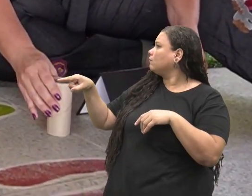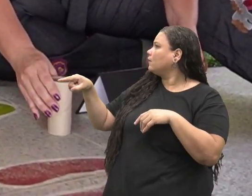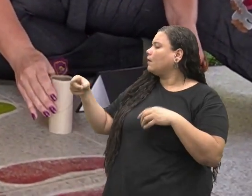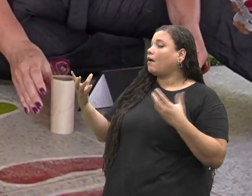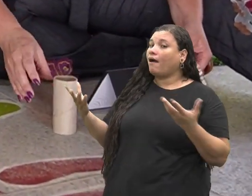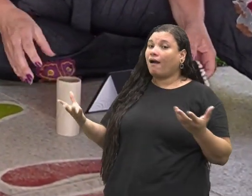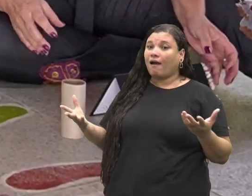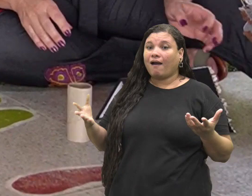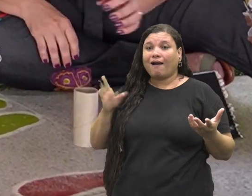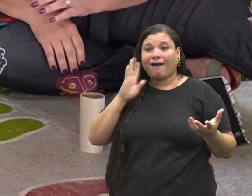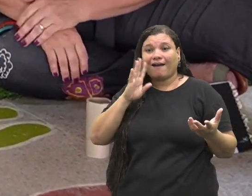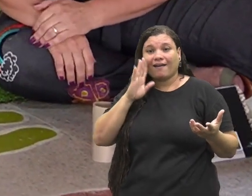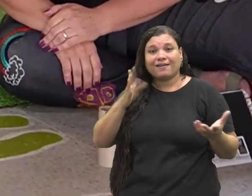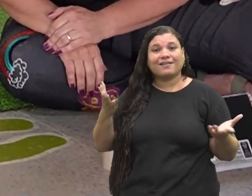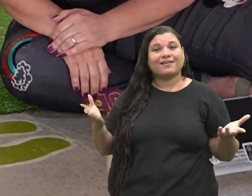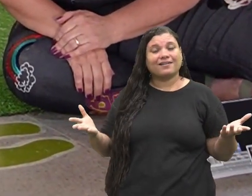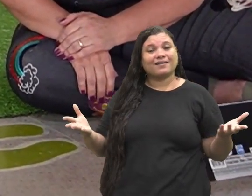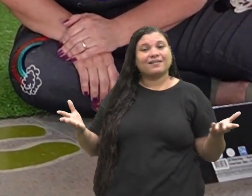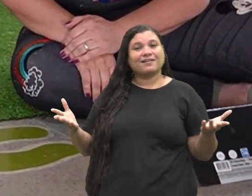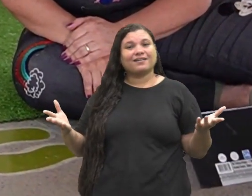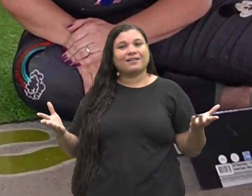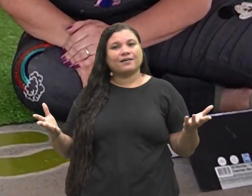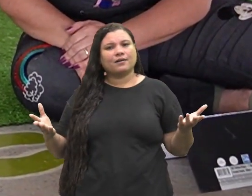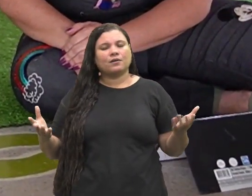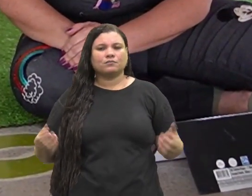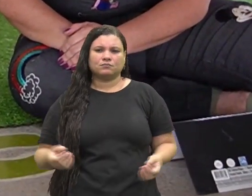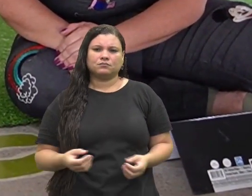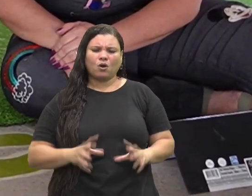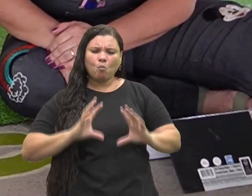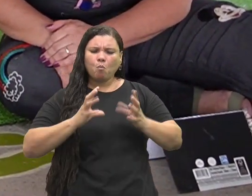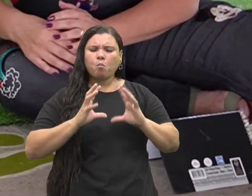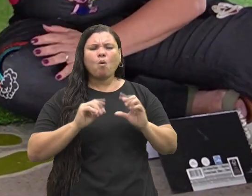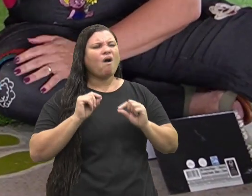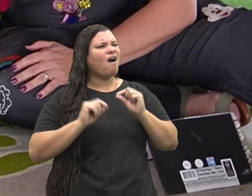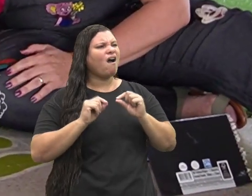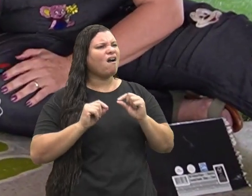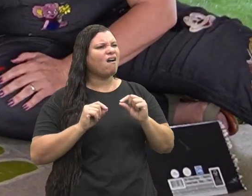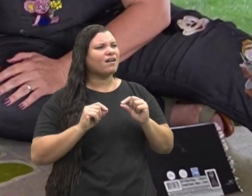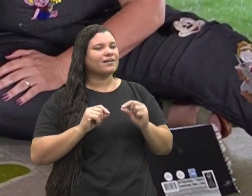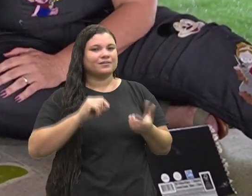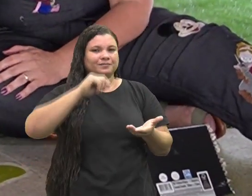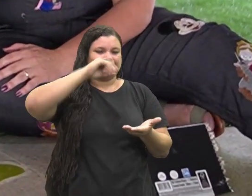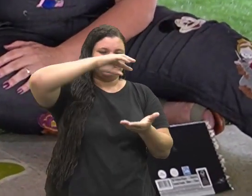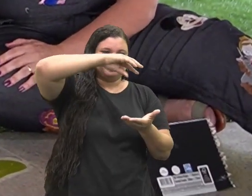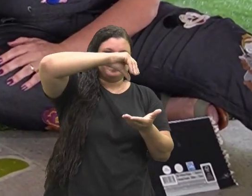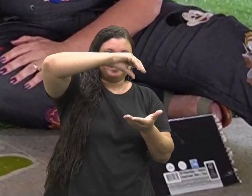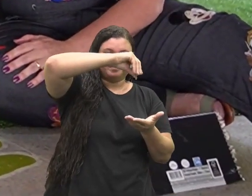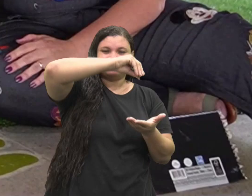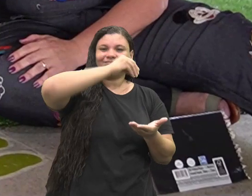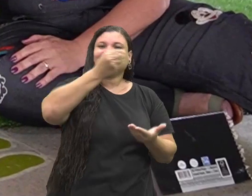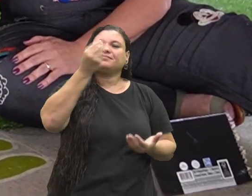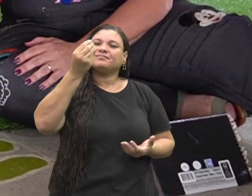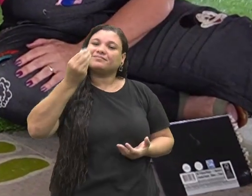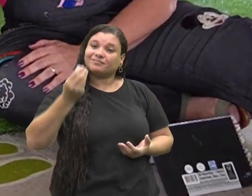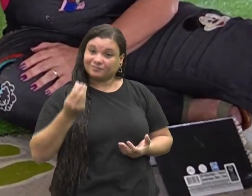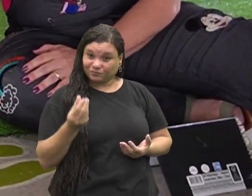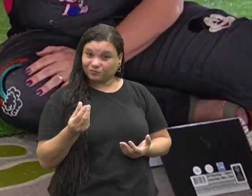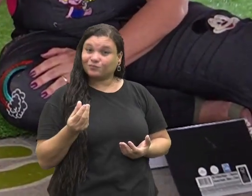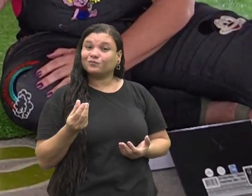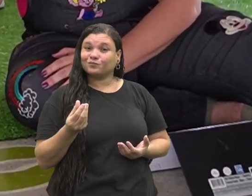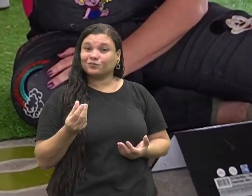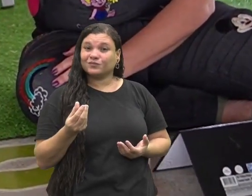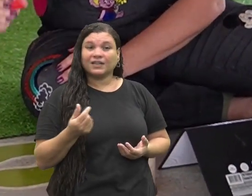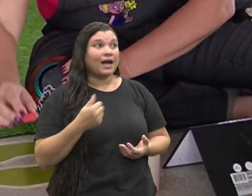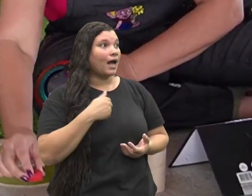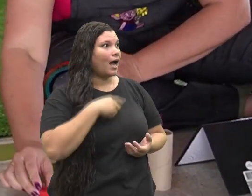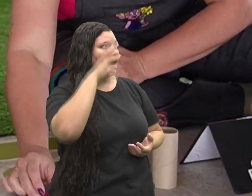E para a bola, nós vamos usar tampinha. Põe aqui, põe aí. Ah, eu aprendi na escola que essa cor é vermelha.